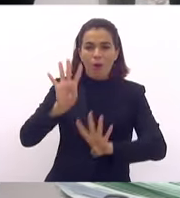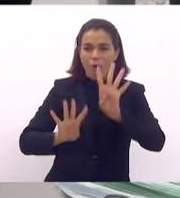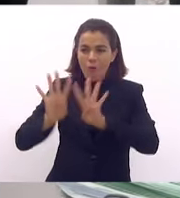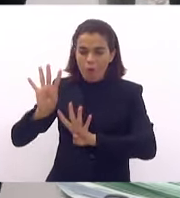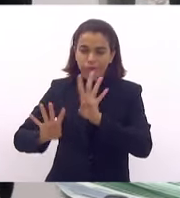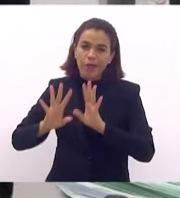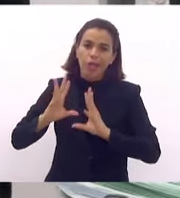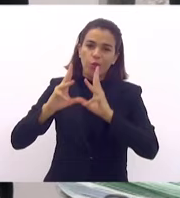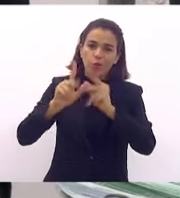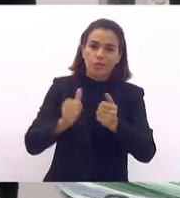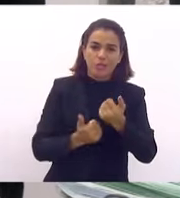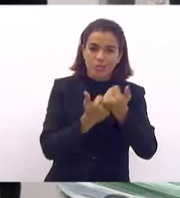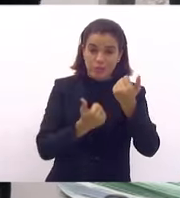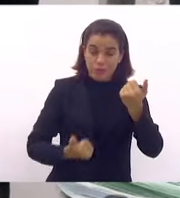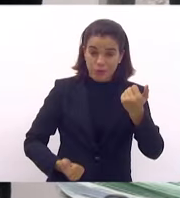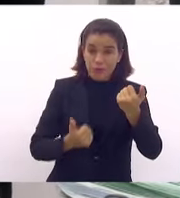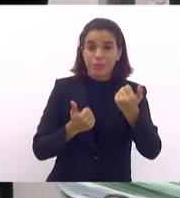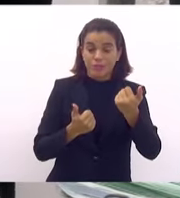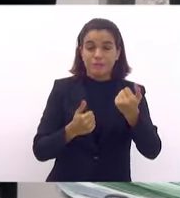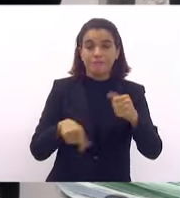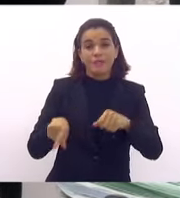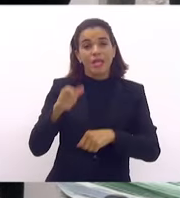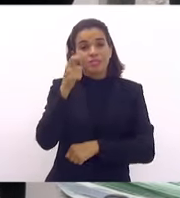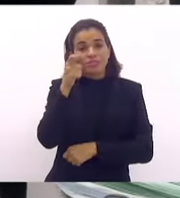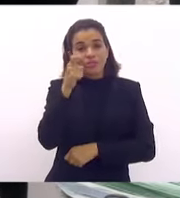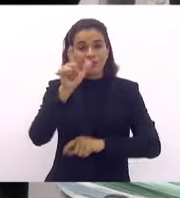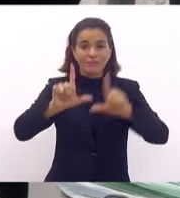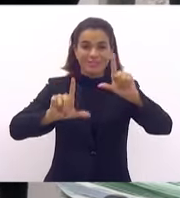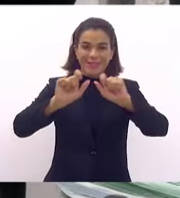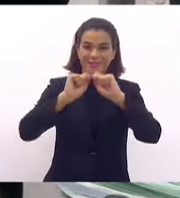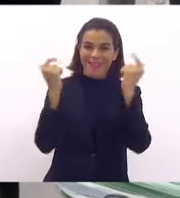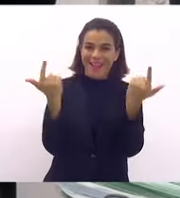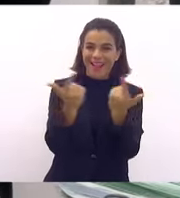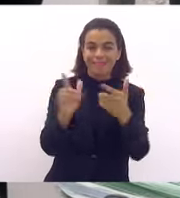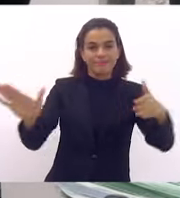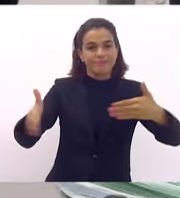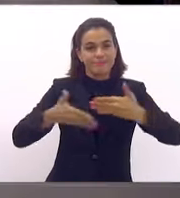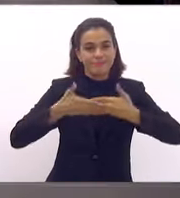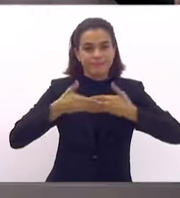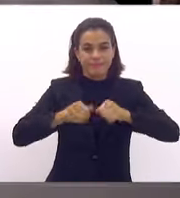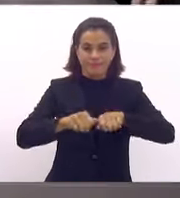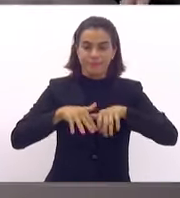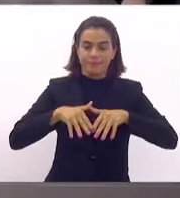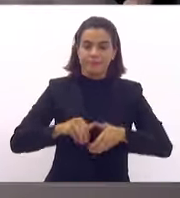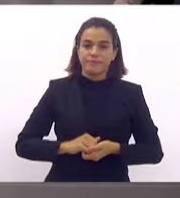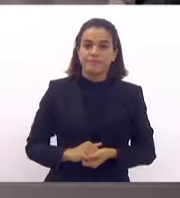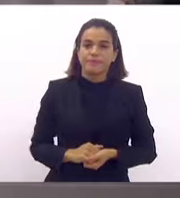a todos os assessores, a todos aqueles que nos assistem pela TV Alerj. Está encerrada a sessão.